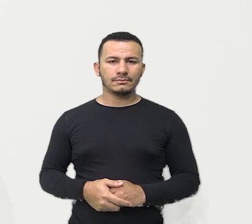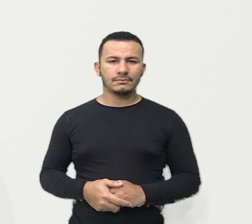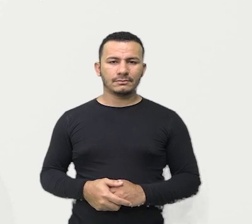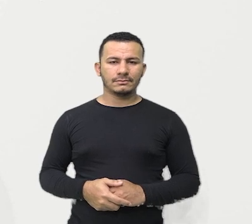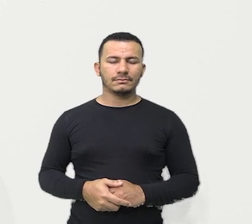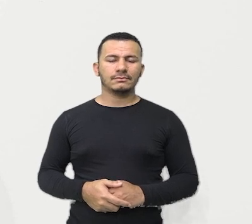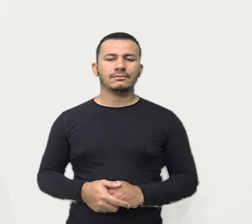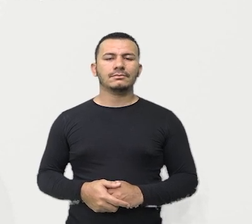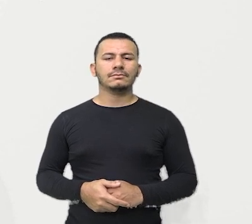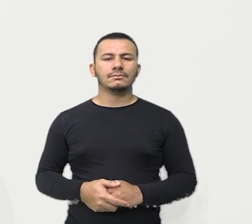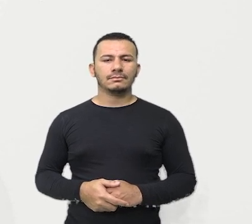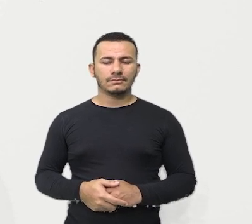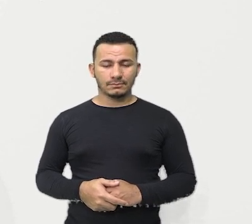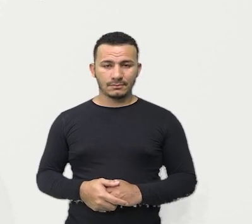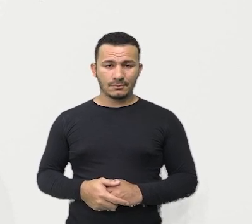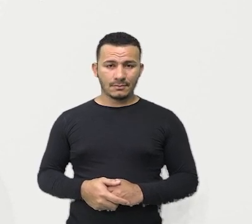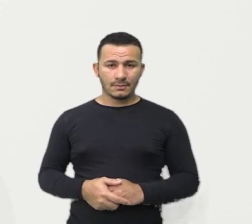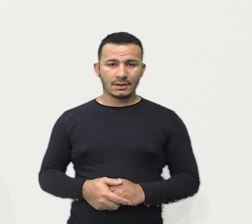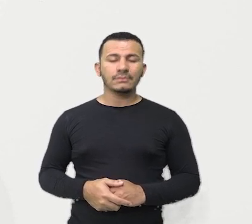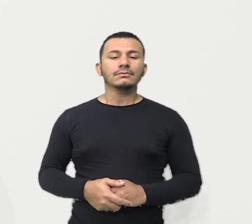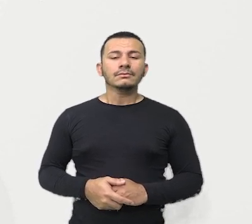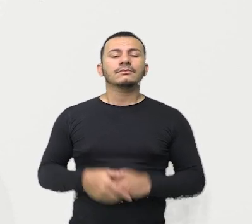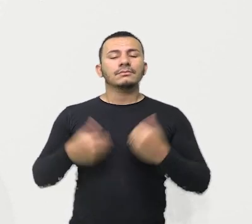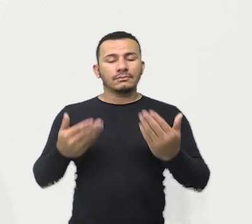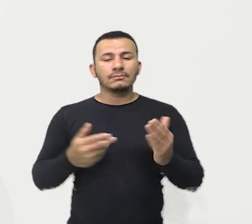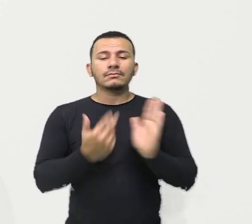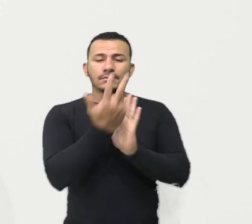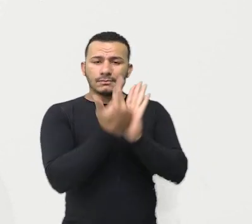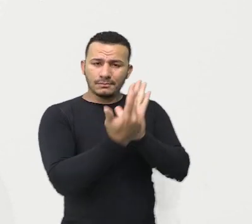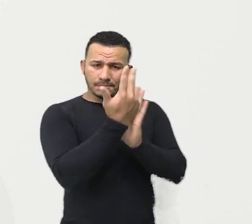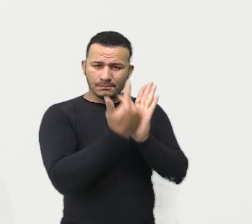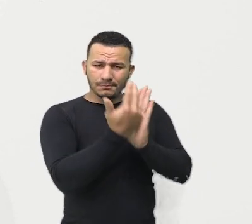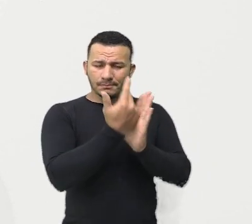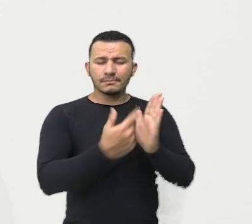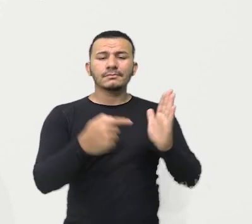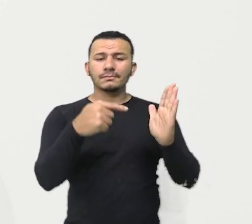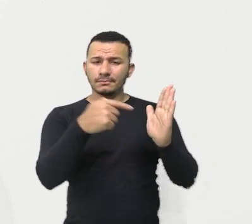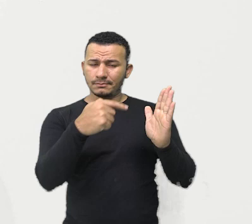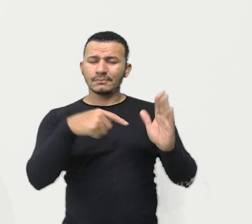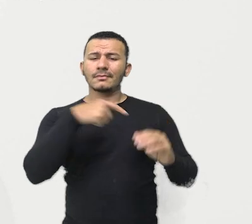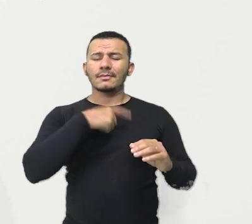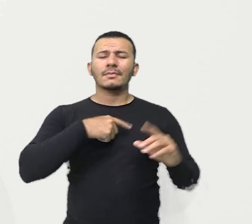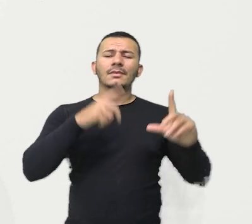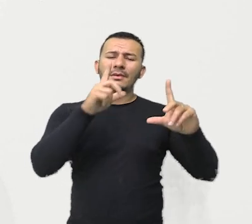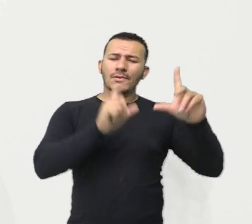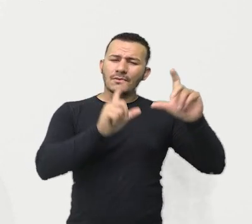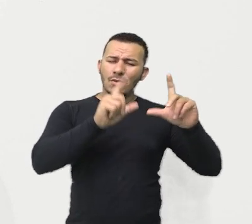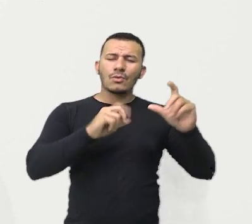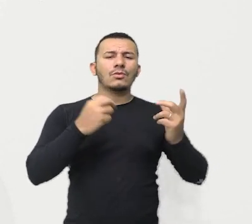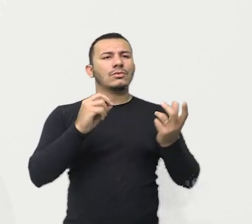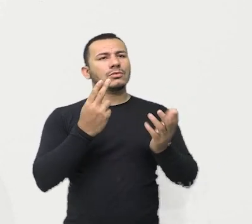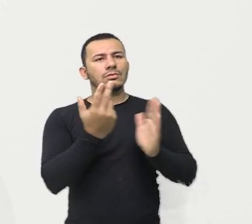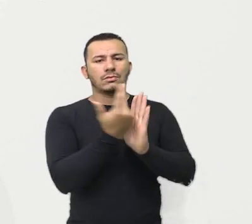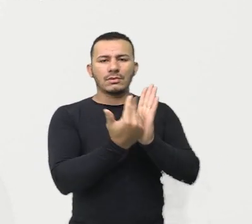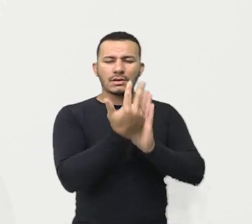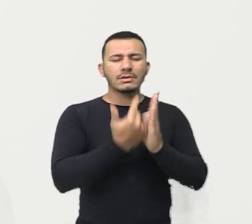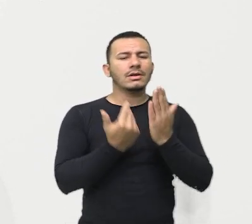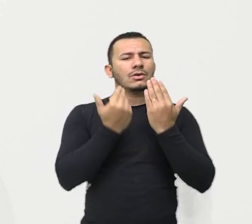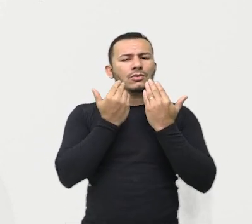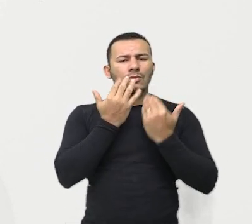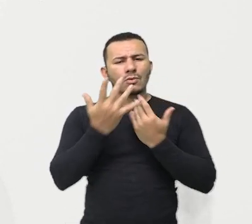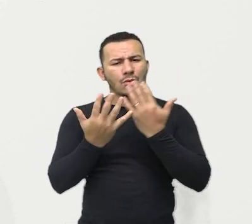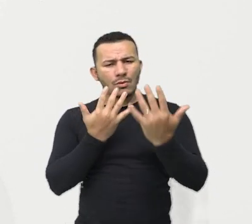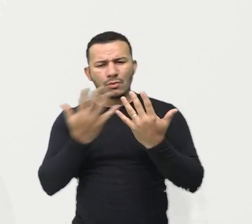plano verbal, no plano não verbal, ou seja, nos desenhos, a gente vai ter justamente fotos ou desenhos, cores,